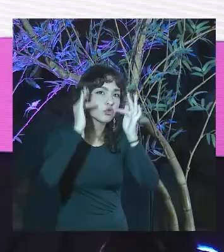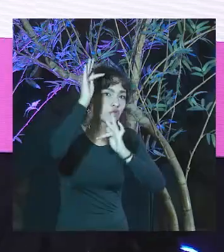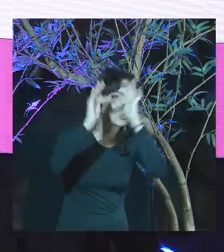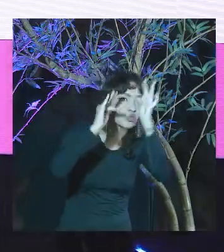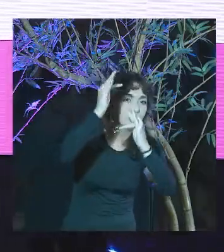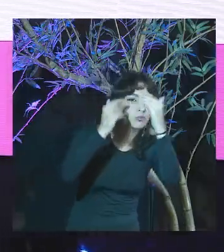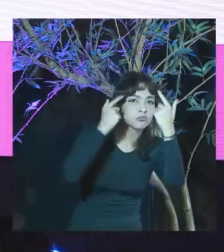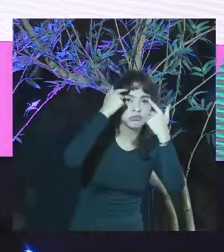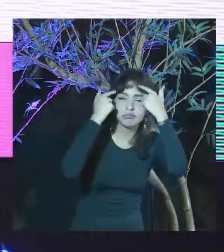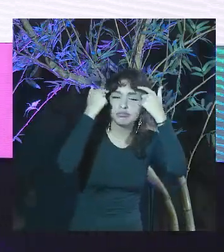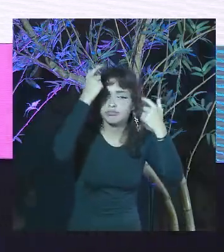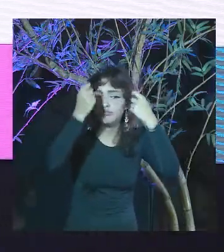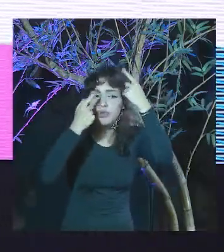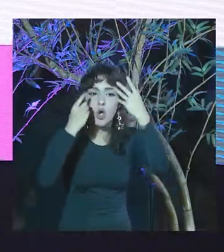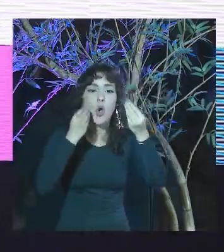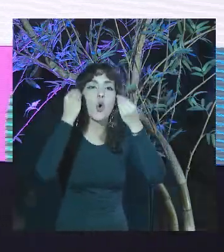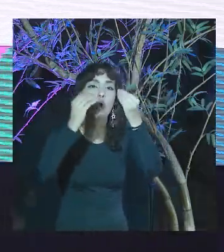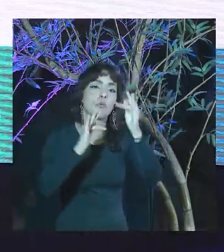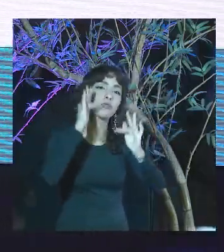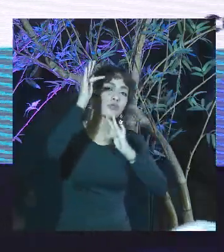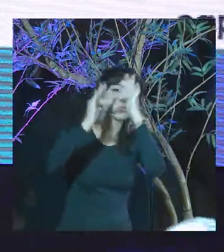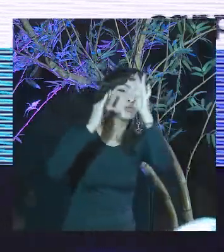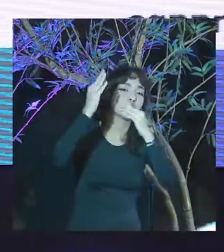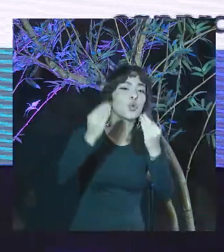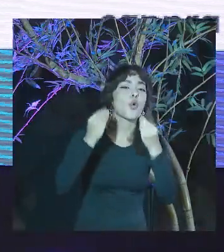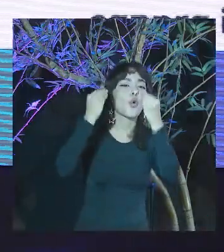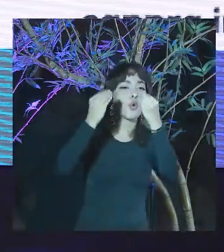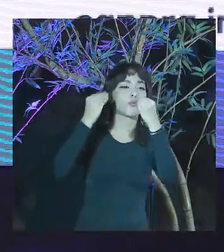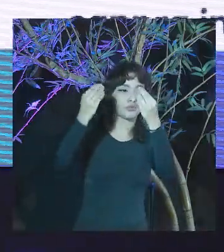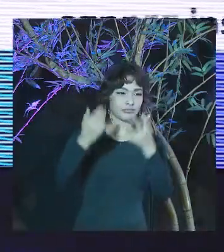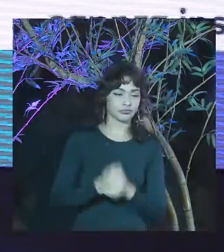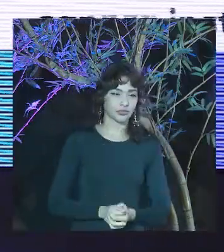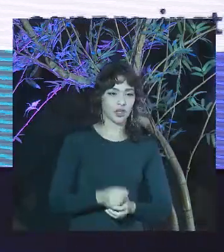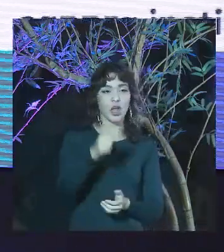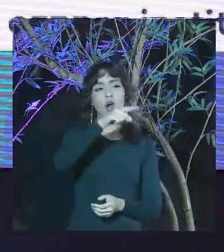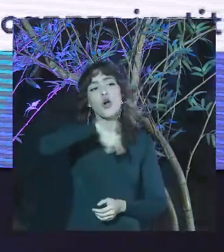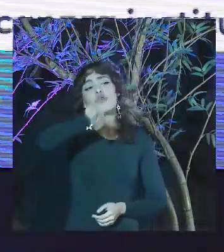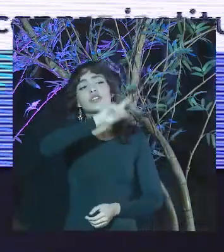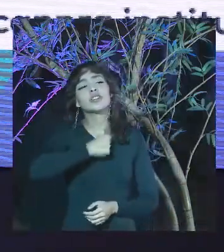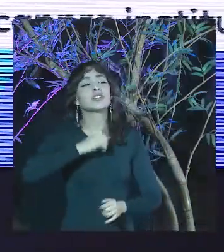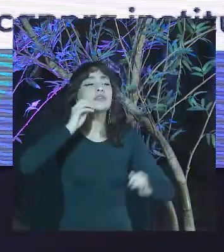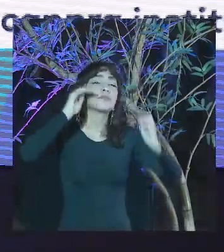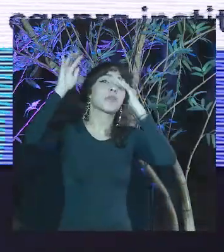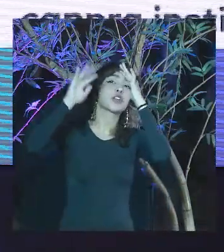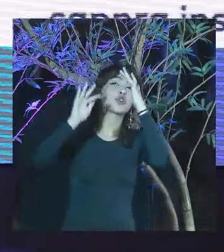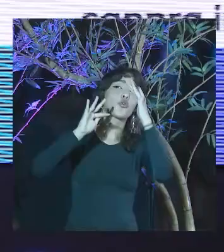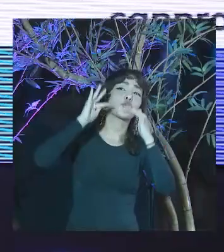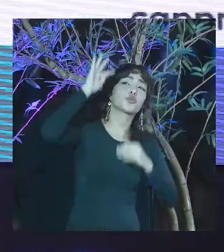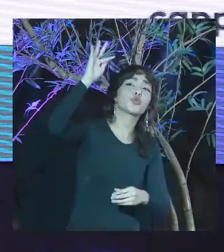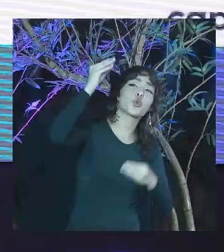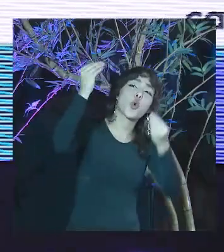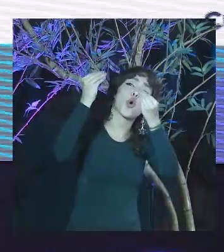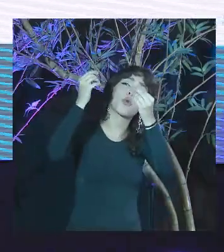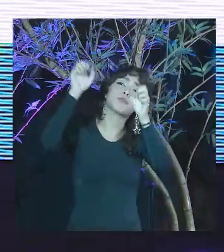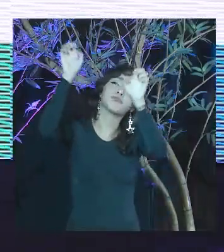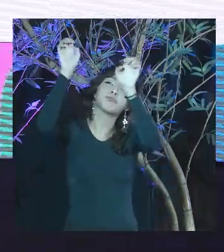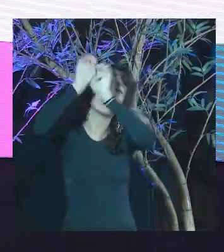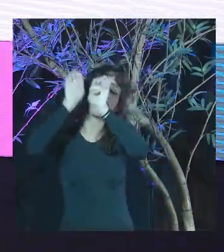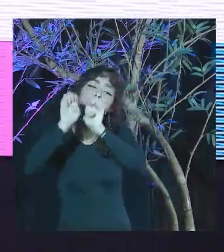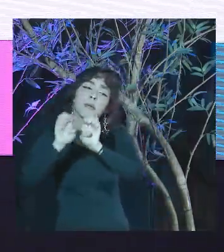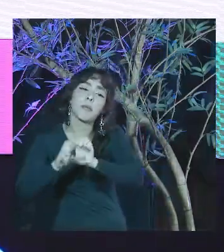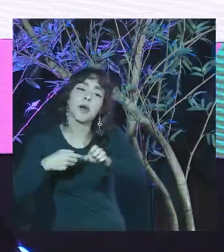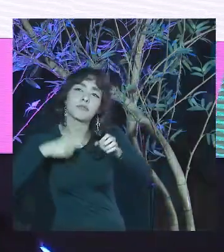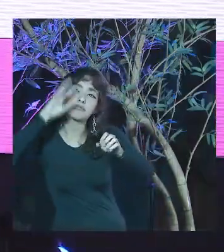que vocês pensam o futuro? Quando vocês pensam o futuro, o que vocês imaginam? Como é que vocês estruturam o pensamento